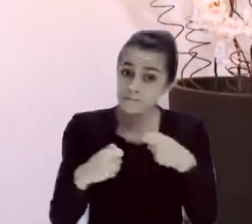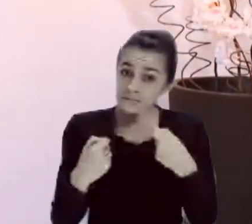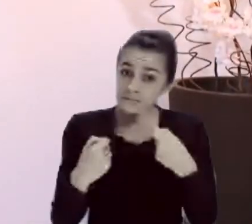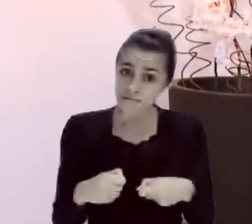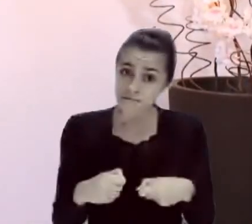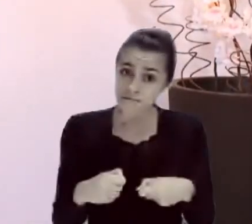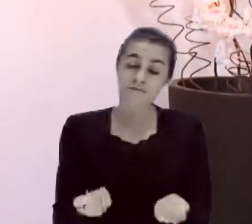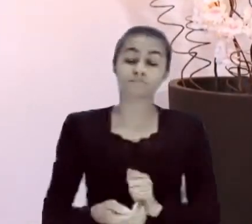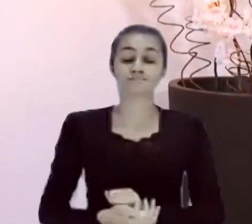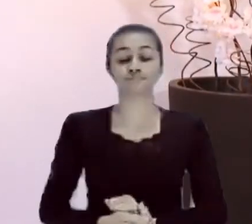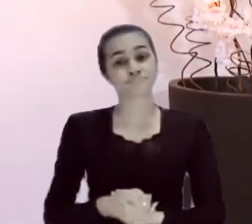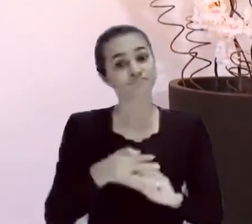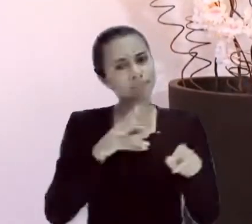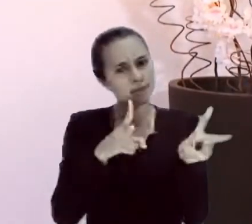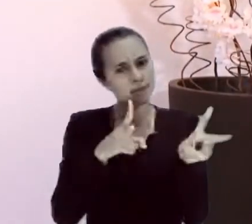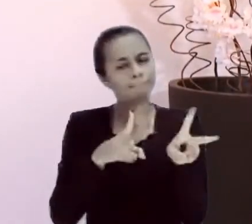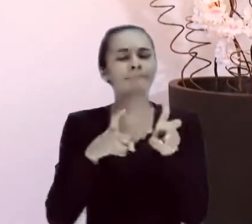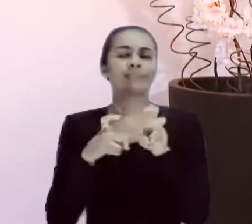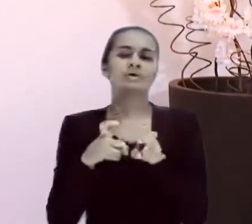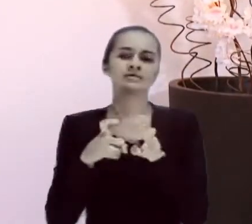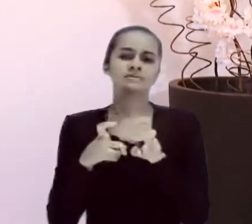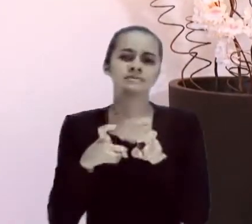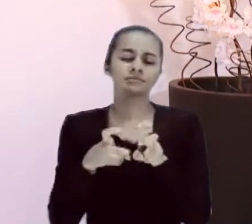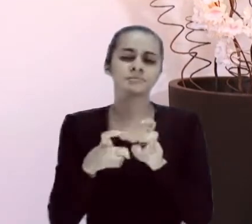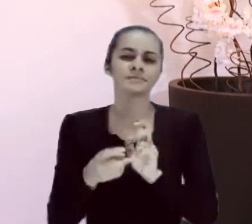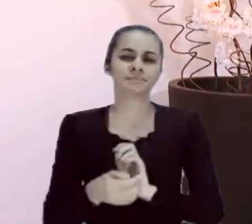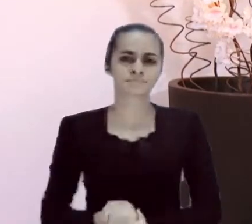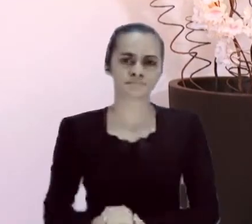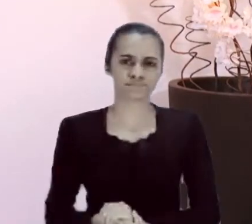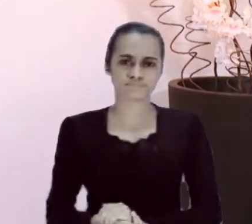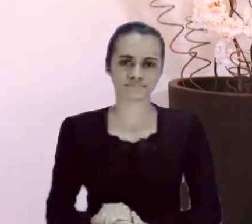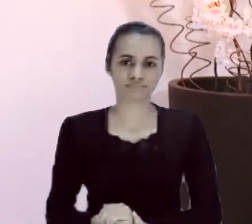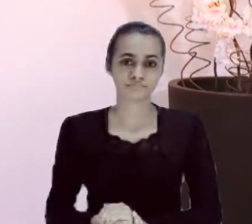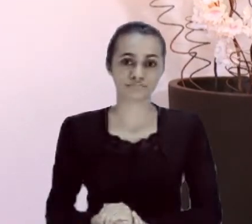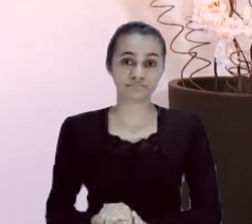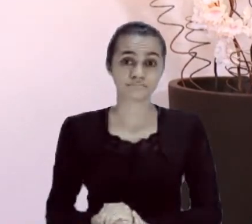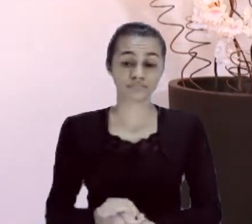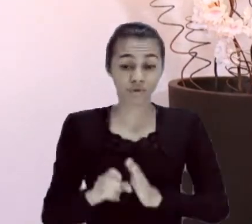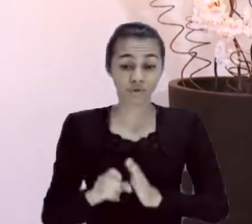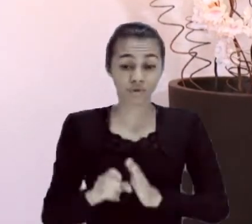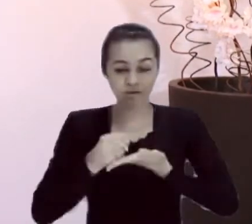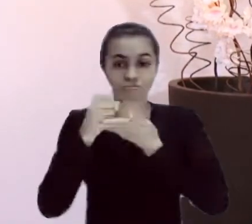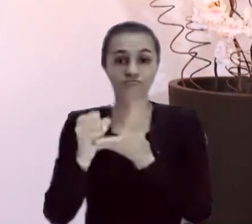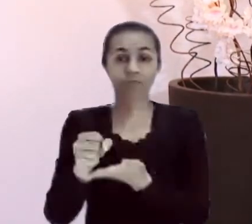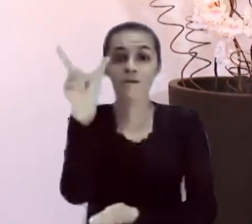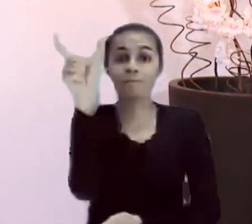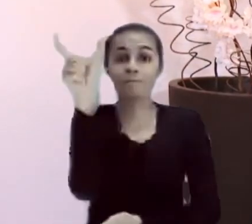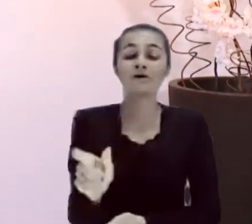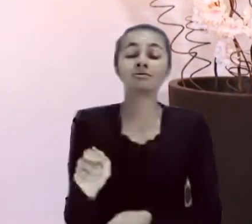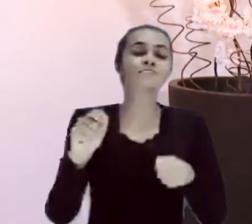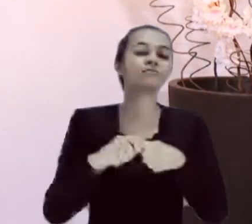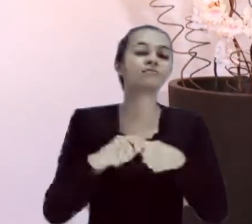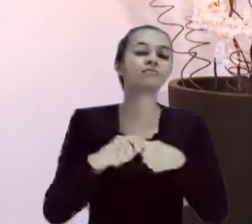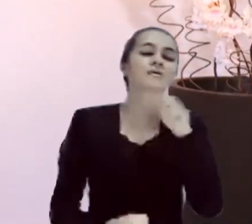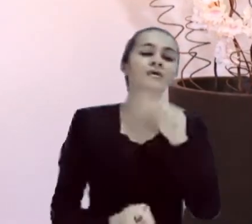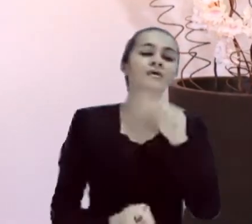Perceba que quem instituiu a assistência social foi o nosso Senhor.